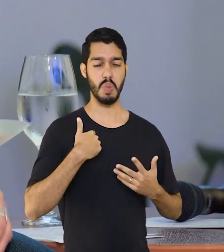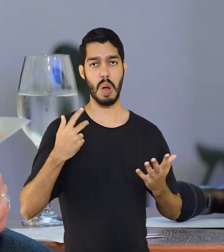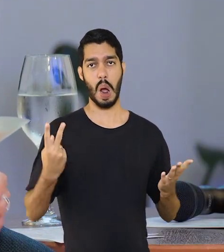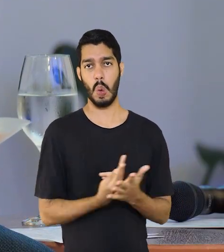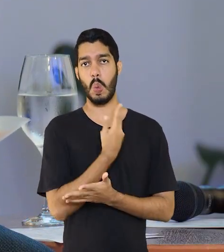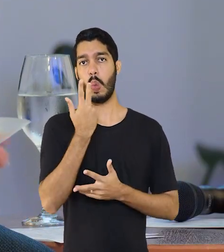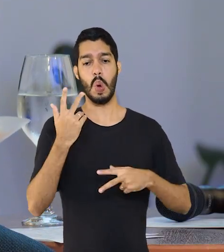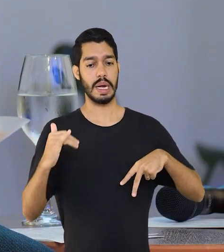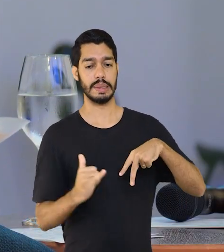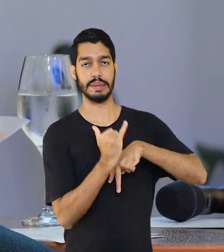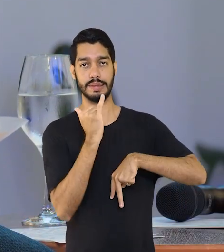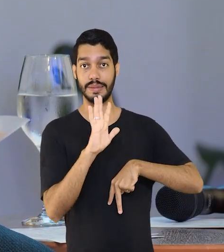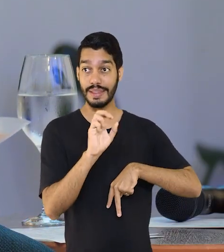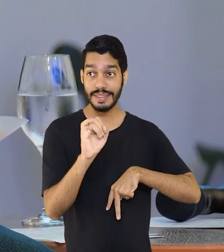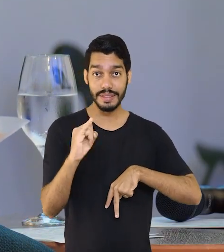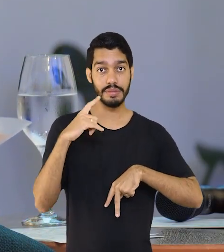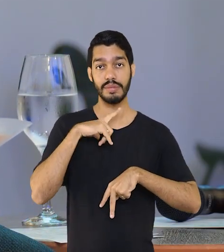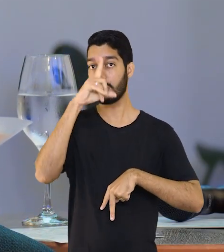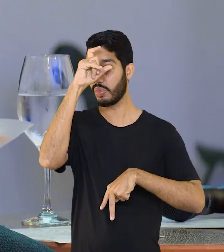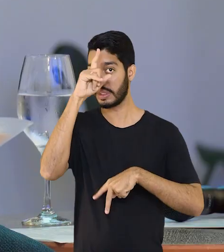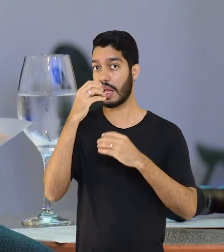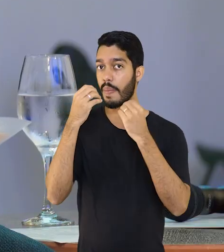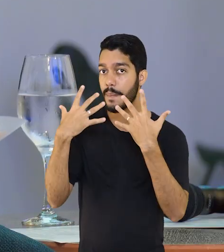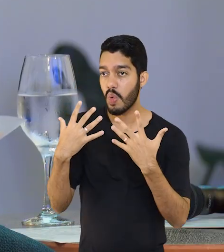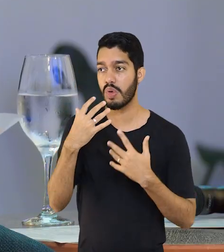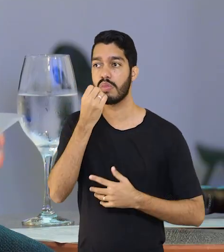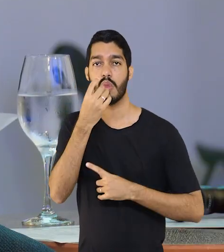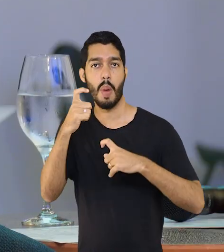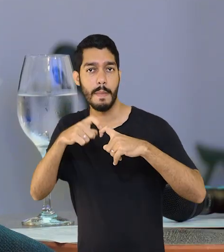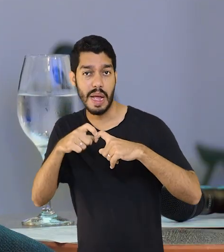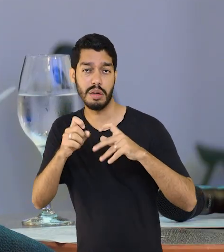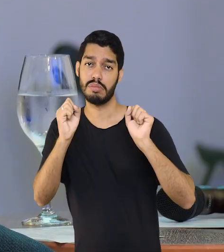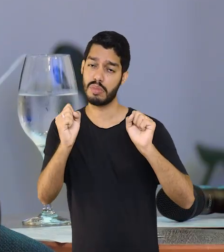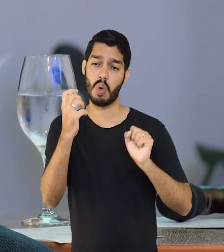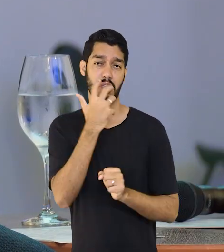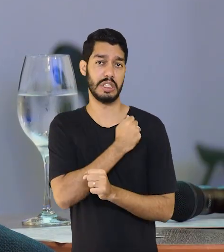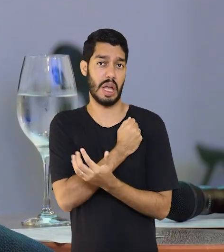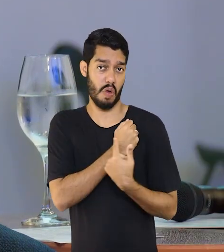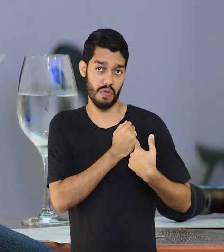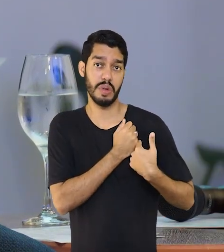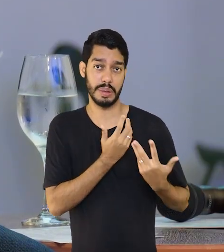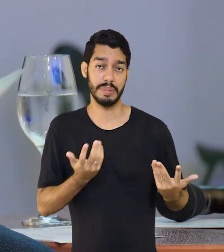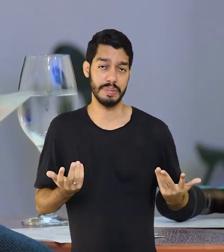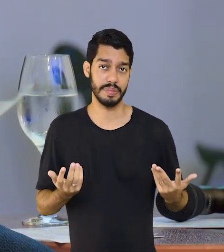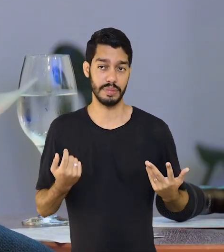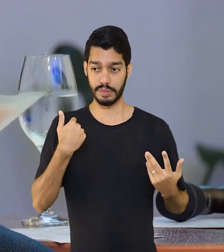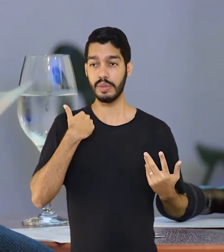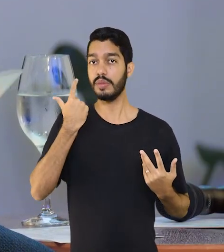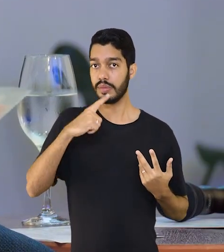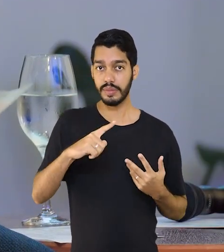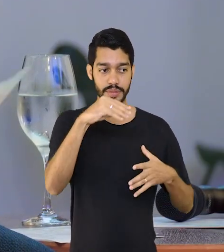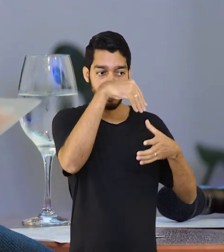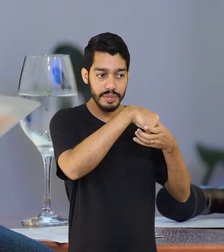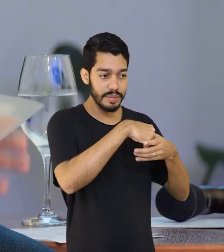você tiver toda uma infraestrutura de resgate, bons hospitais, bons médicos, você salve, você consiga